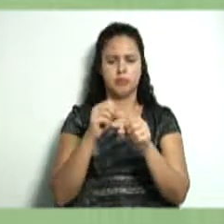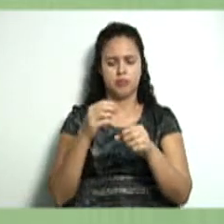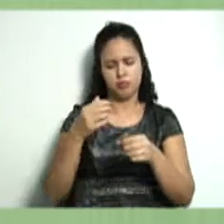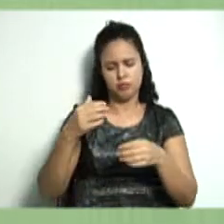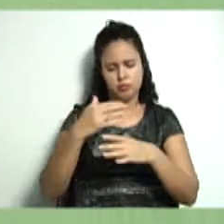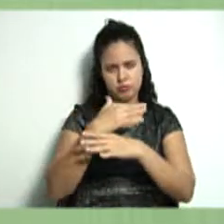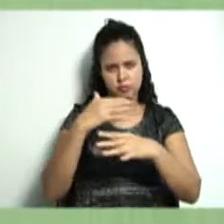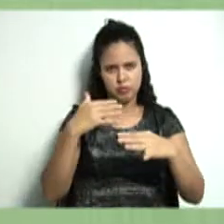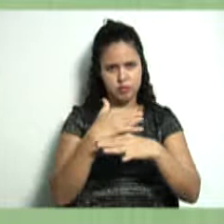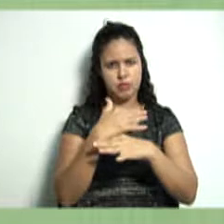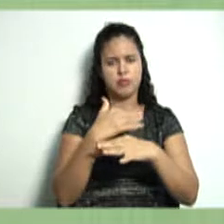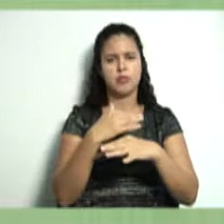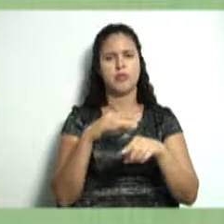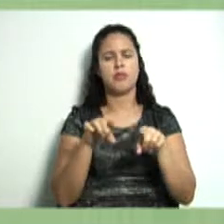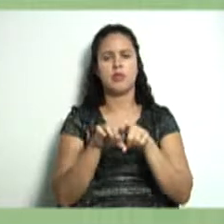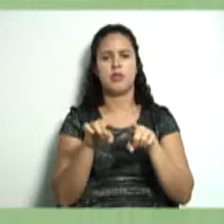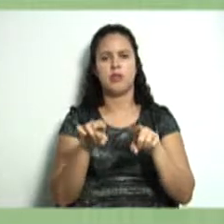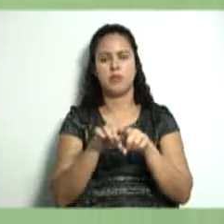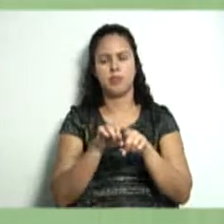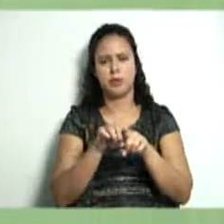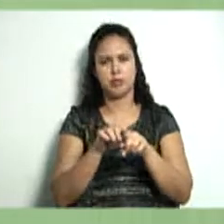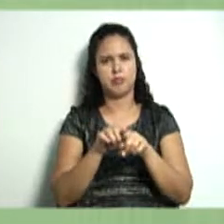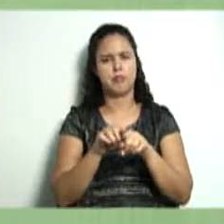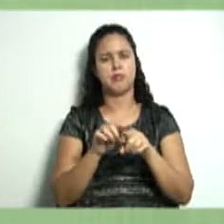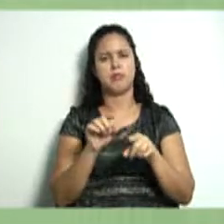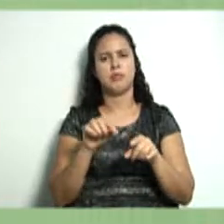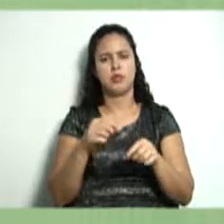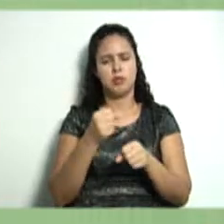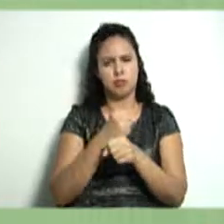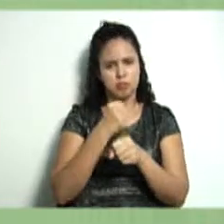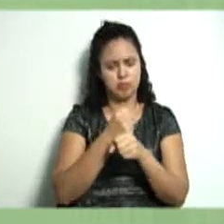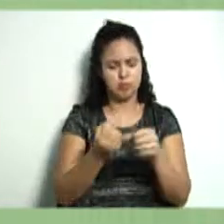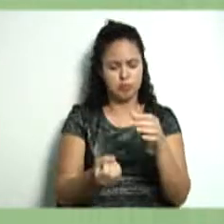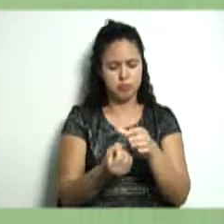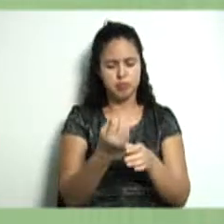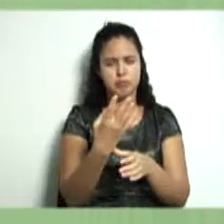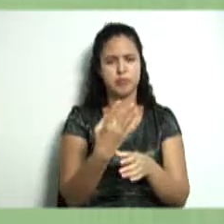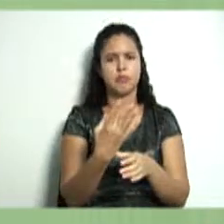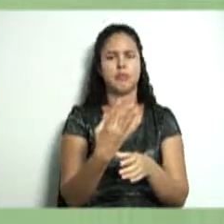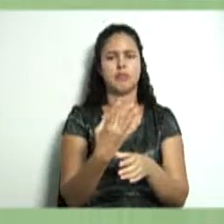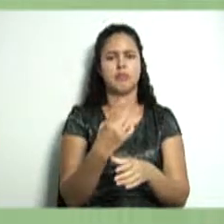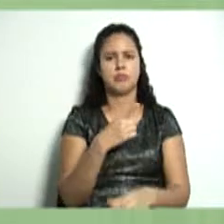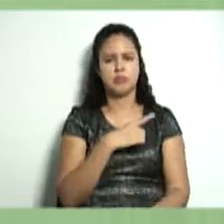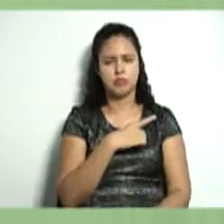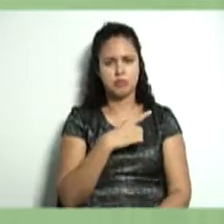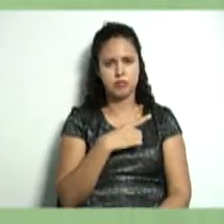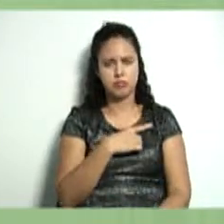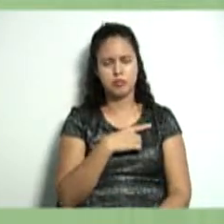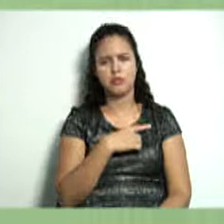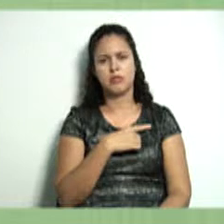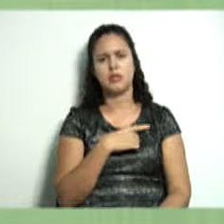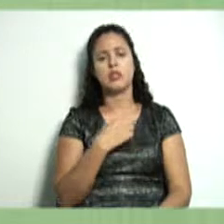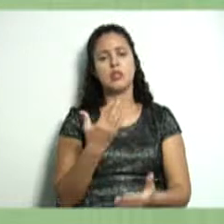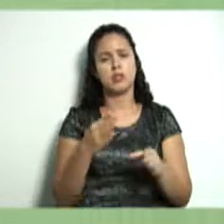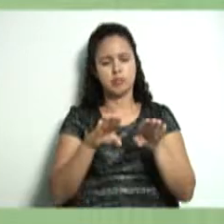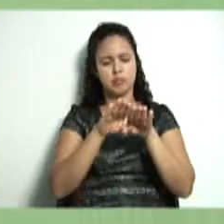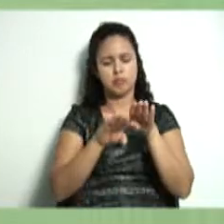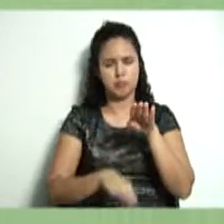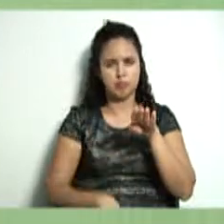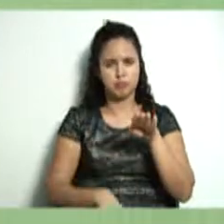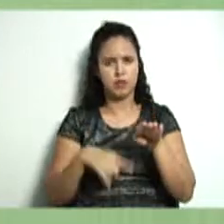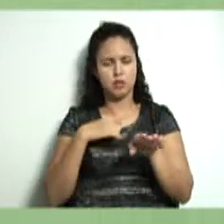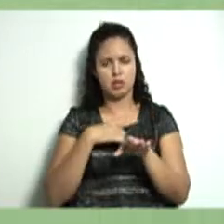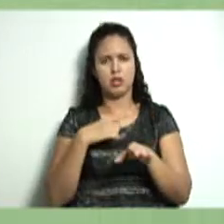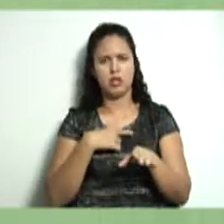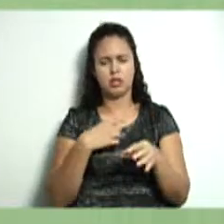3.188. E o ramo de produção, que emprega 3.078. Partindo daí para baixo, a gente tem